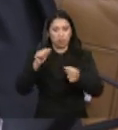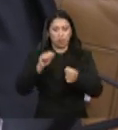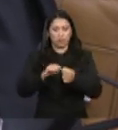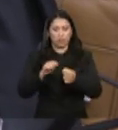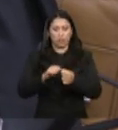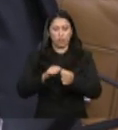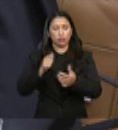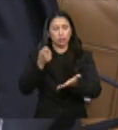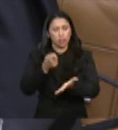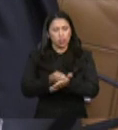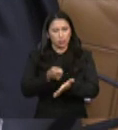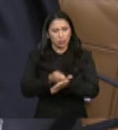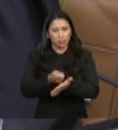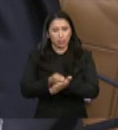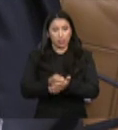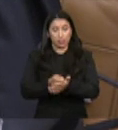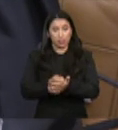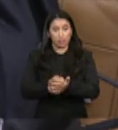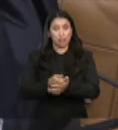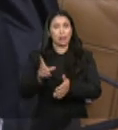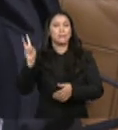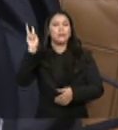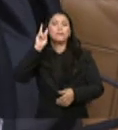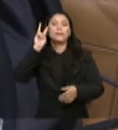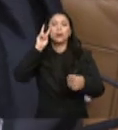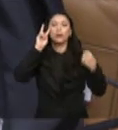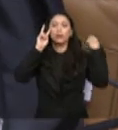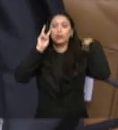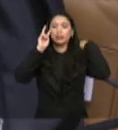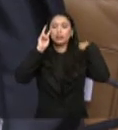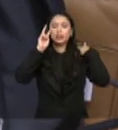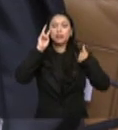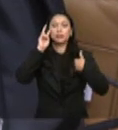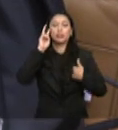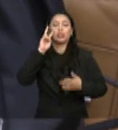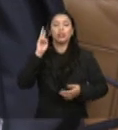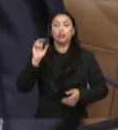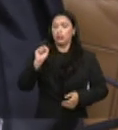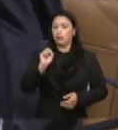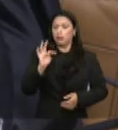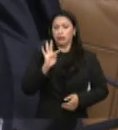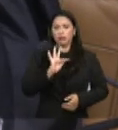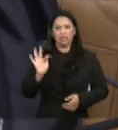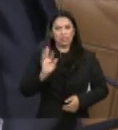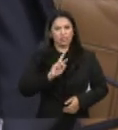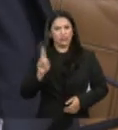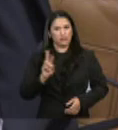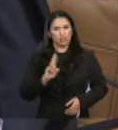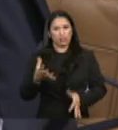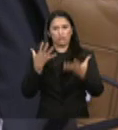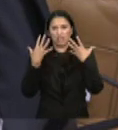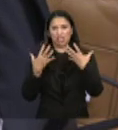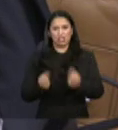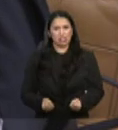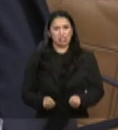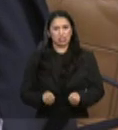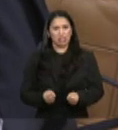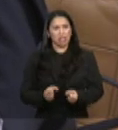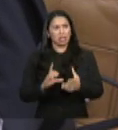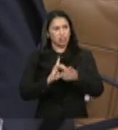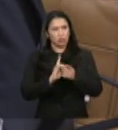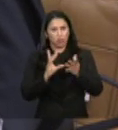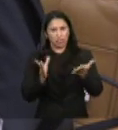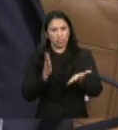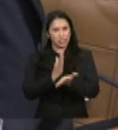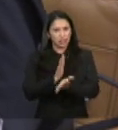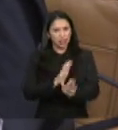guiado pela sua vigilante memória esse tribunal não se dobrará nem a democracia cederá